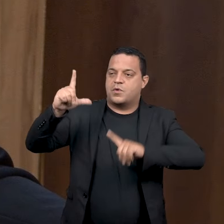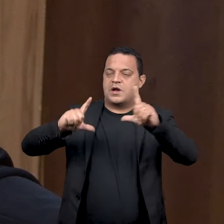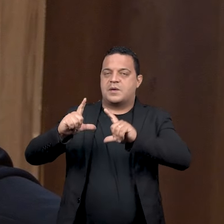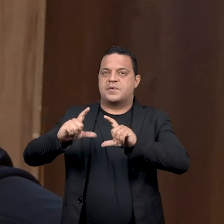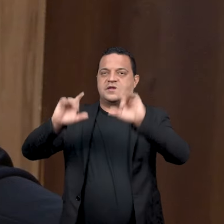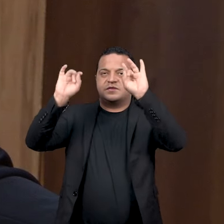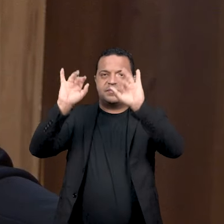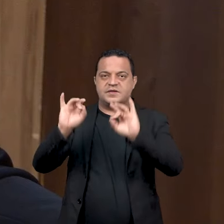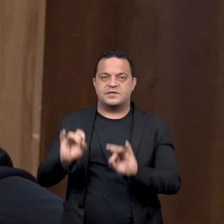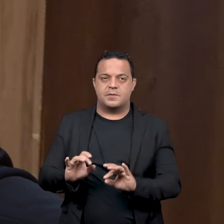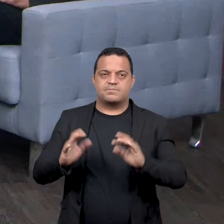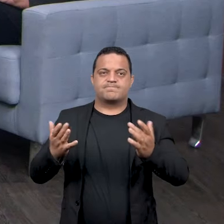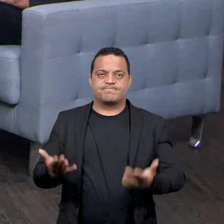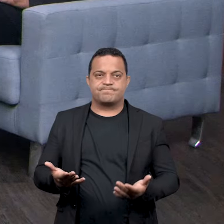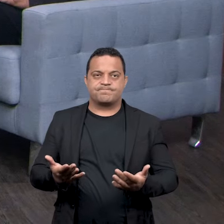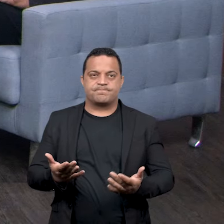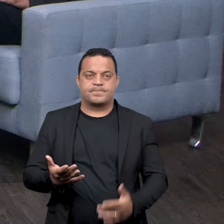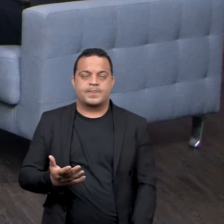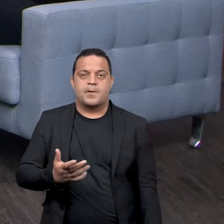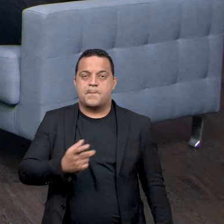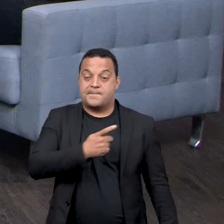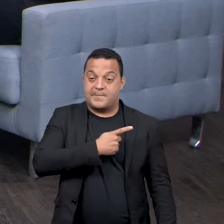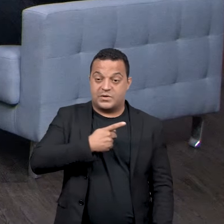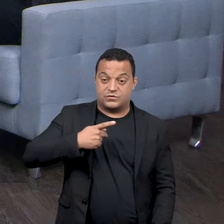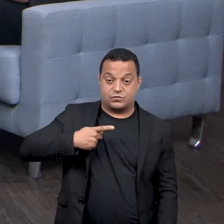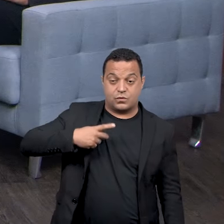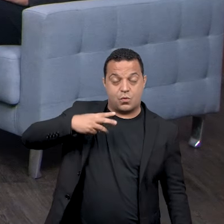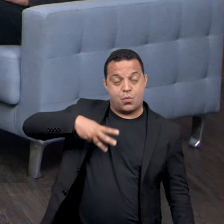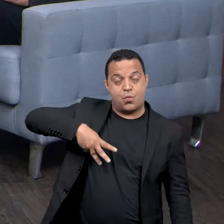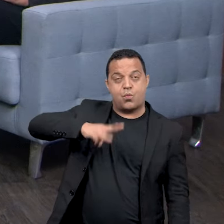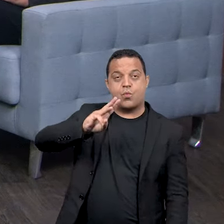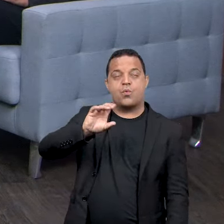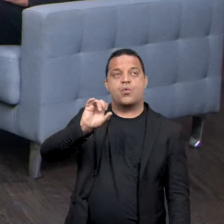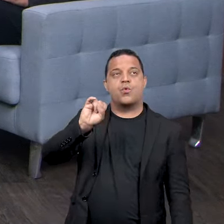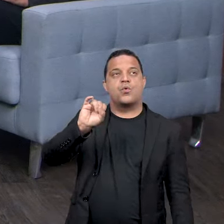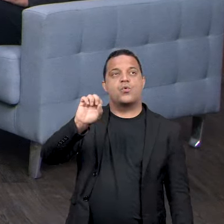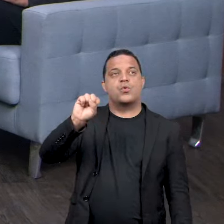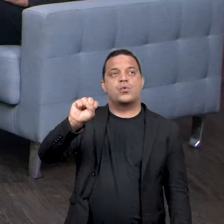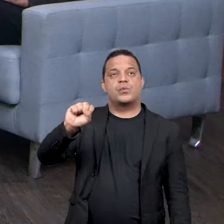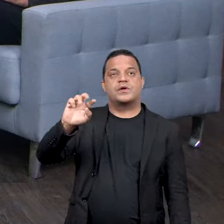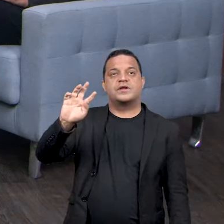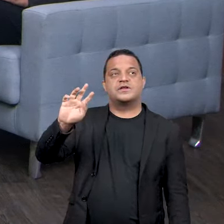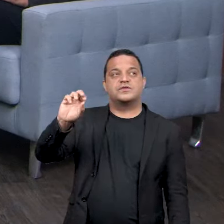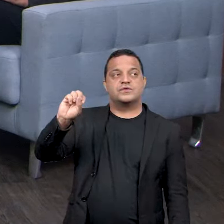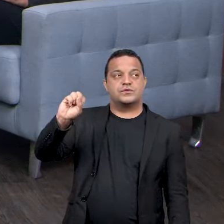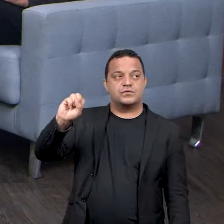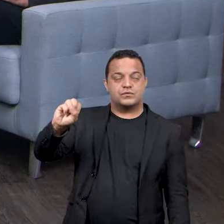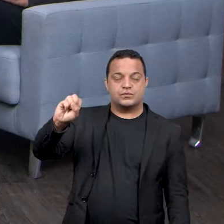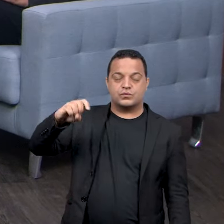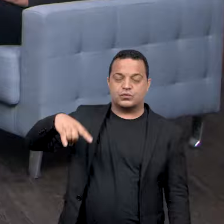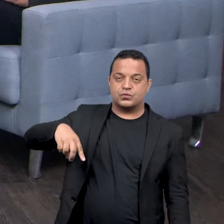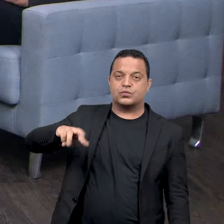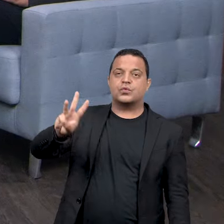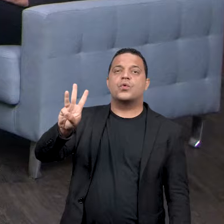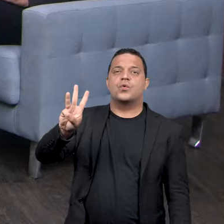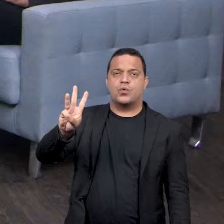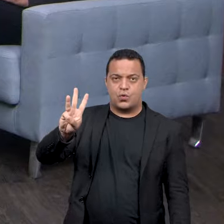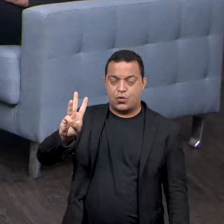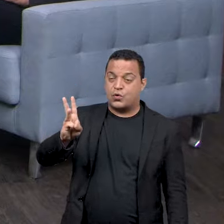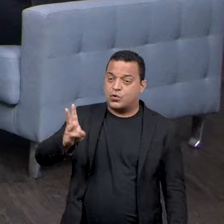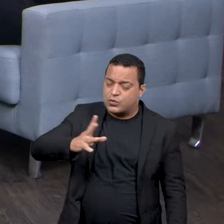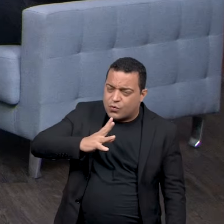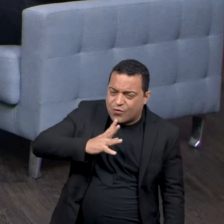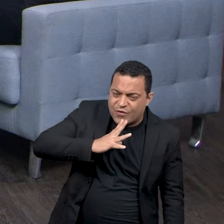tão especial. Glória a Deus. Pastor Winston é conhecido aí por participar das madrugadas